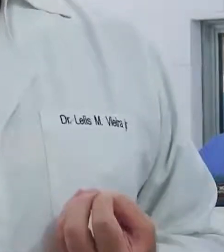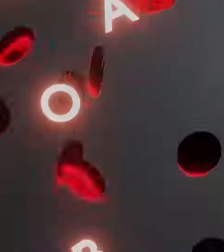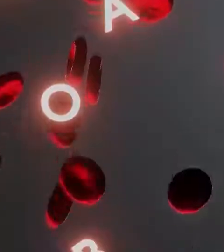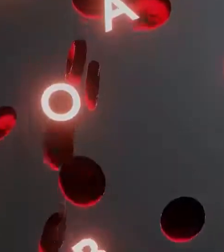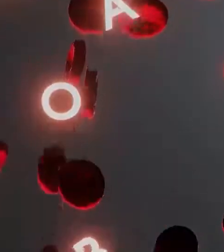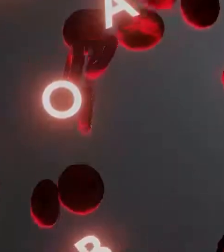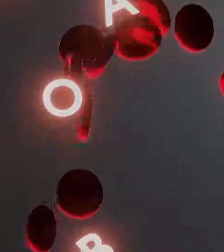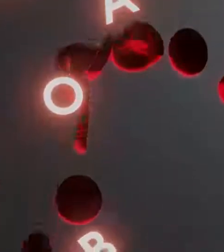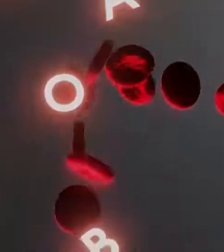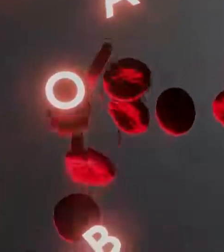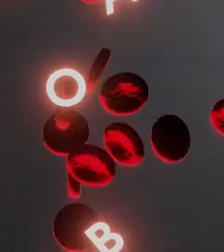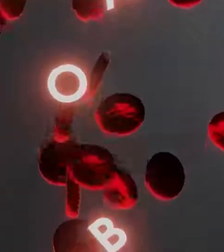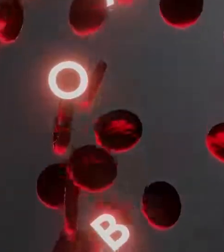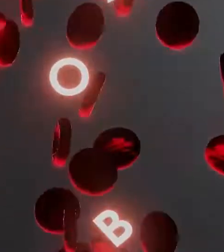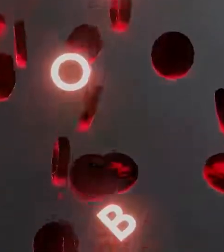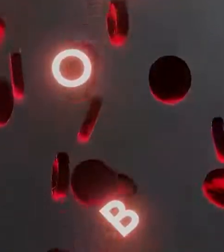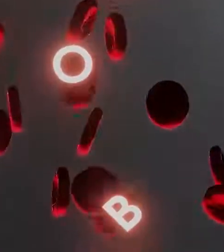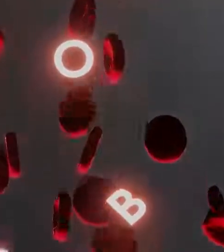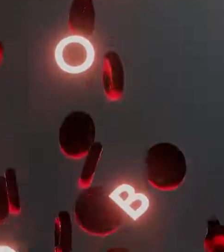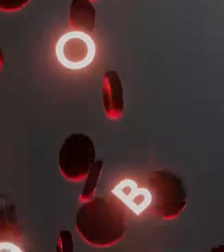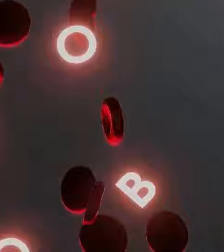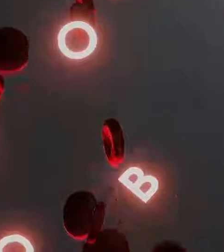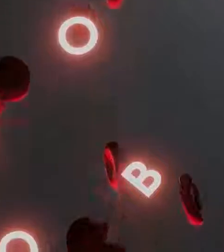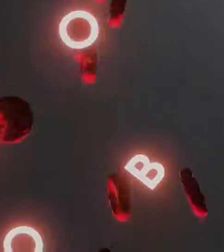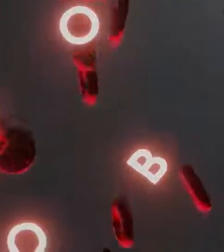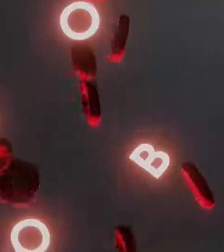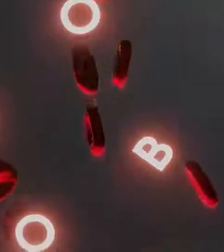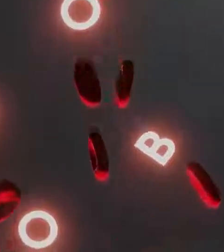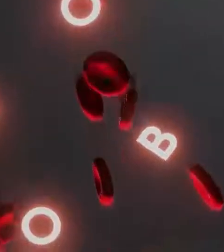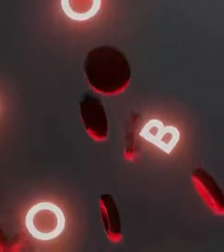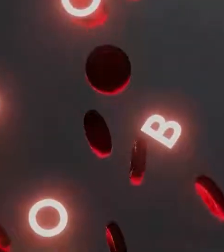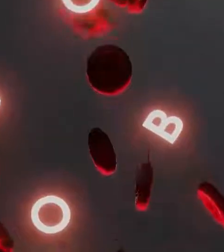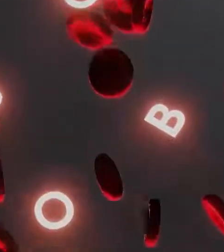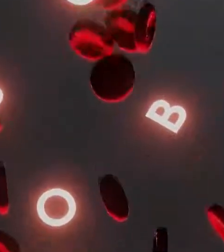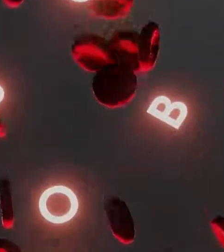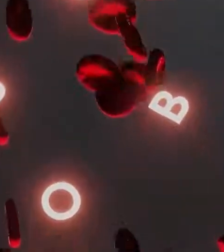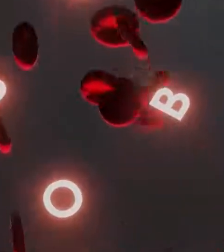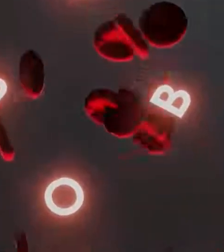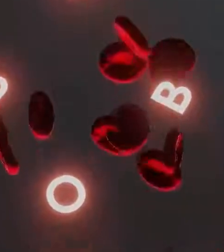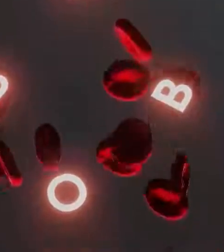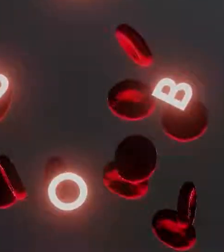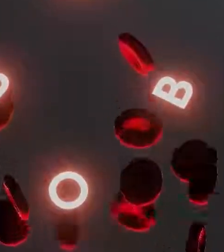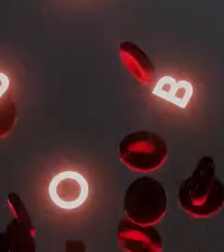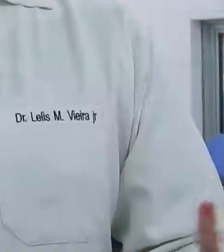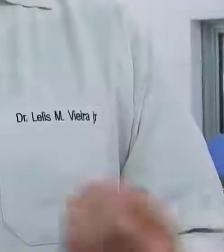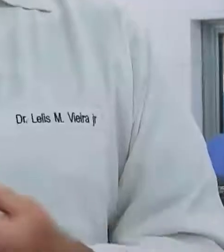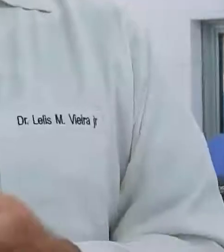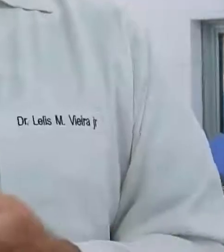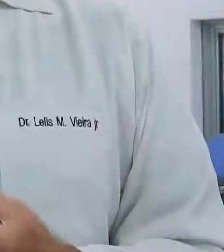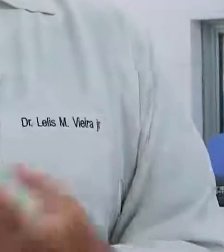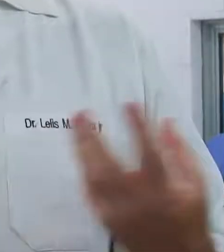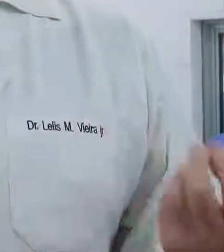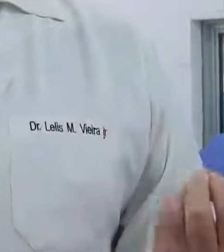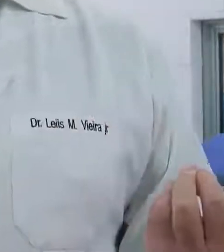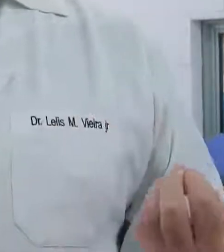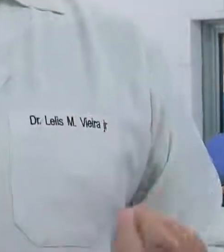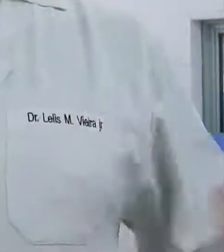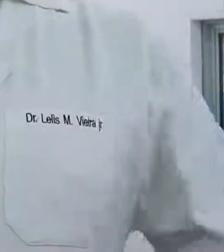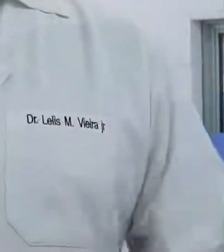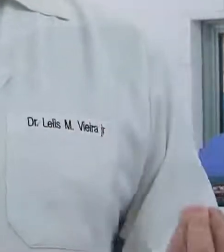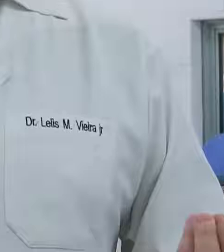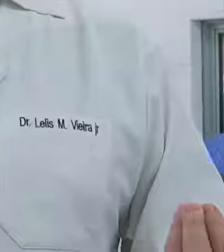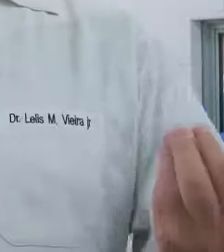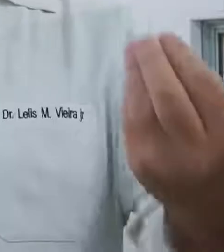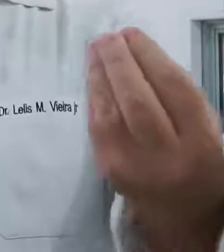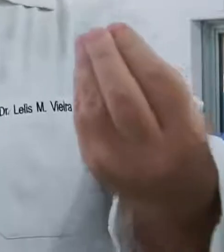B e para o AB, porque ele não tem nada para causar reações, certo? Então, o O doa para todo mundo, porque ele não tem antígeno. O A só